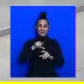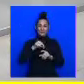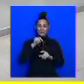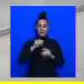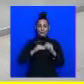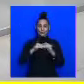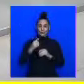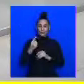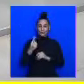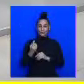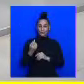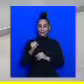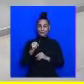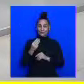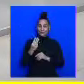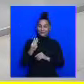concurso